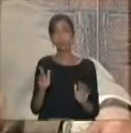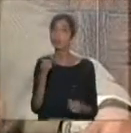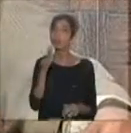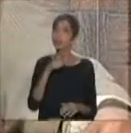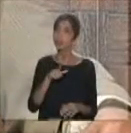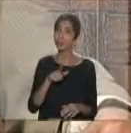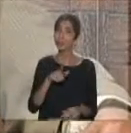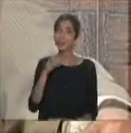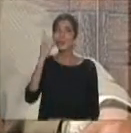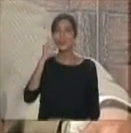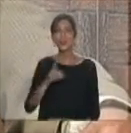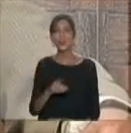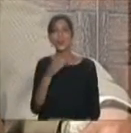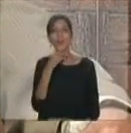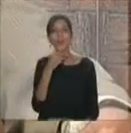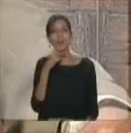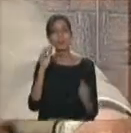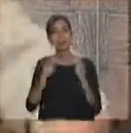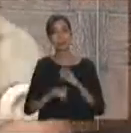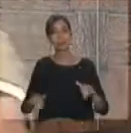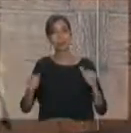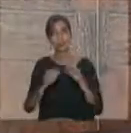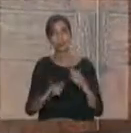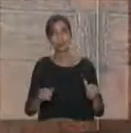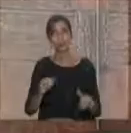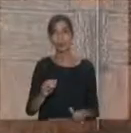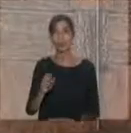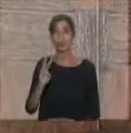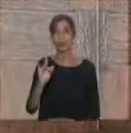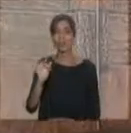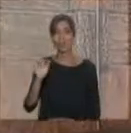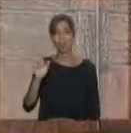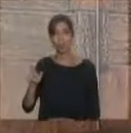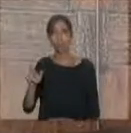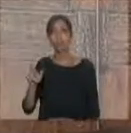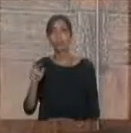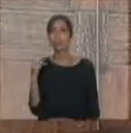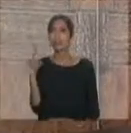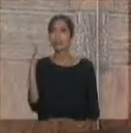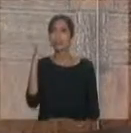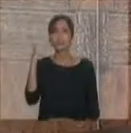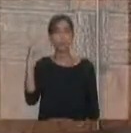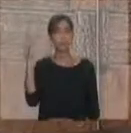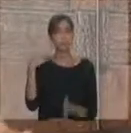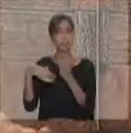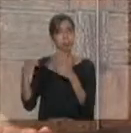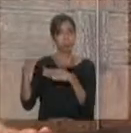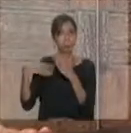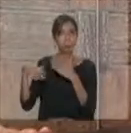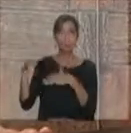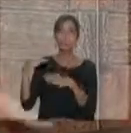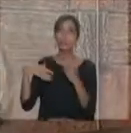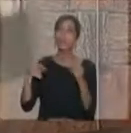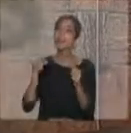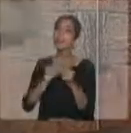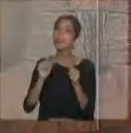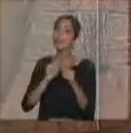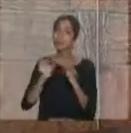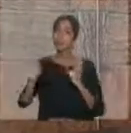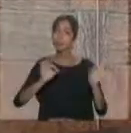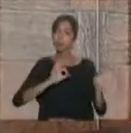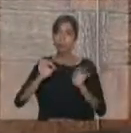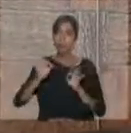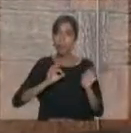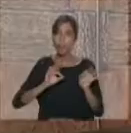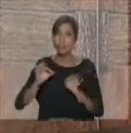conseguimos um diretor de arte de publicidade, o Valder Herculani, que era muito famoso na época, que ele fez um